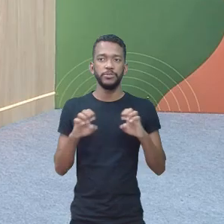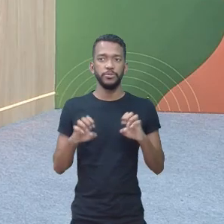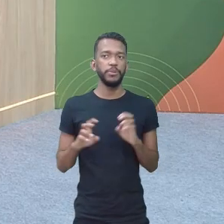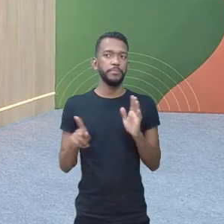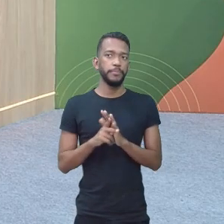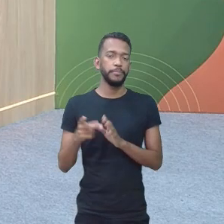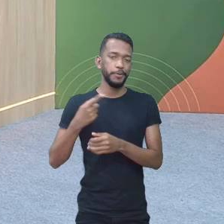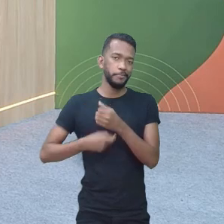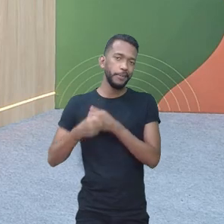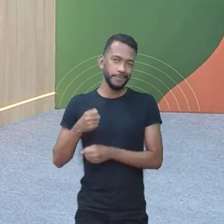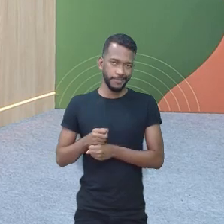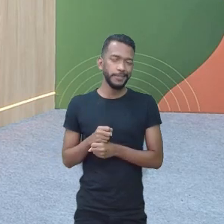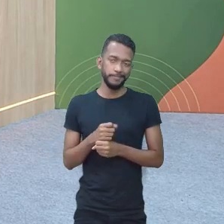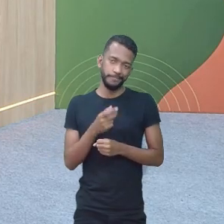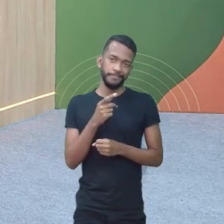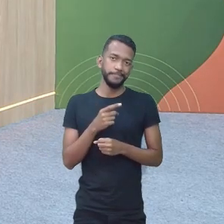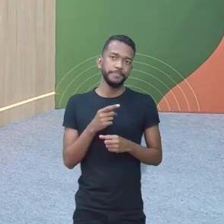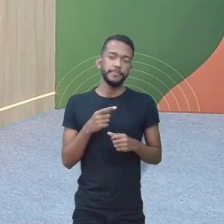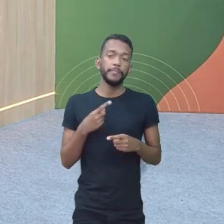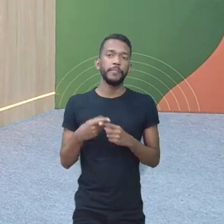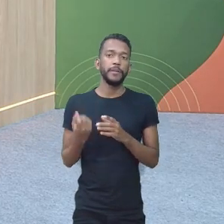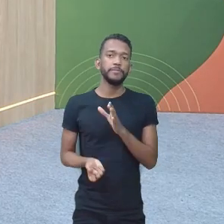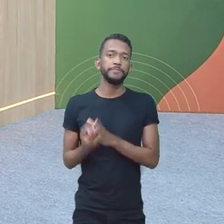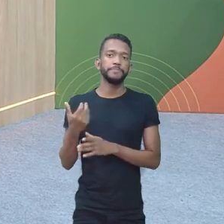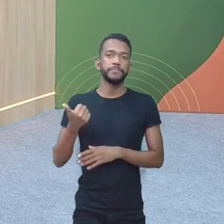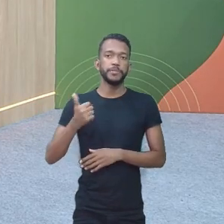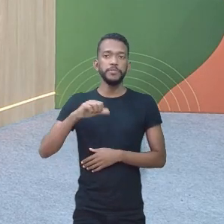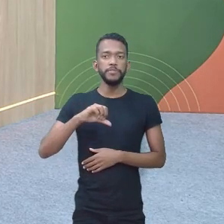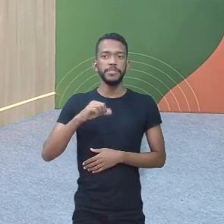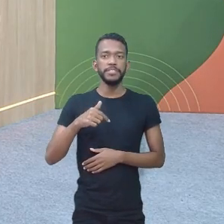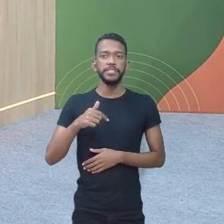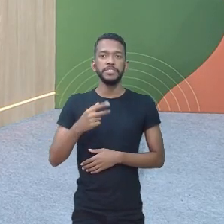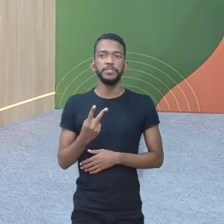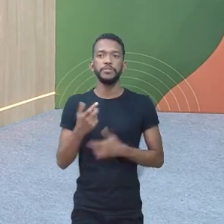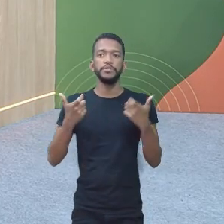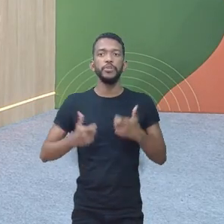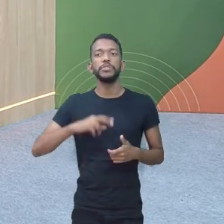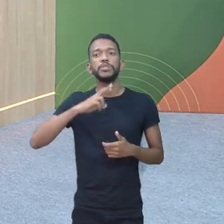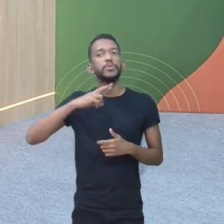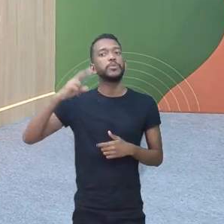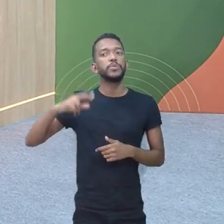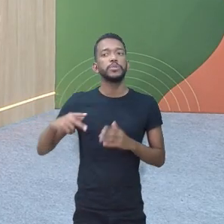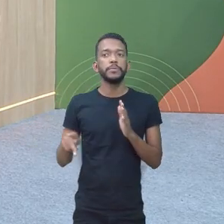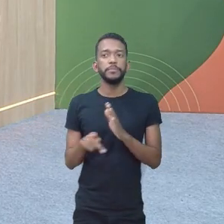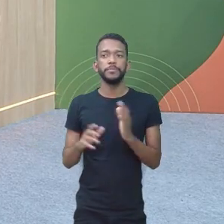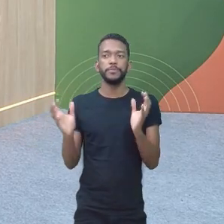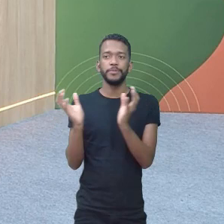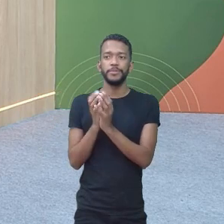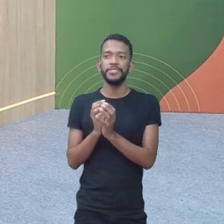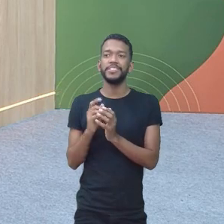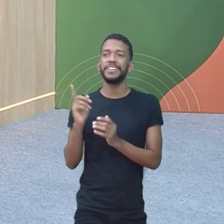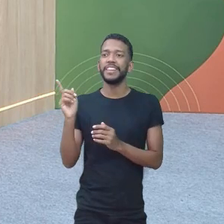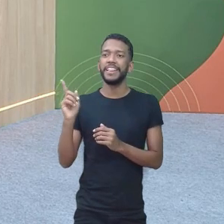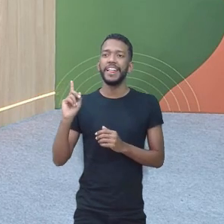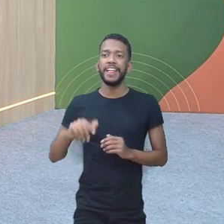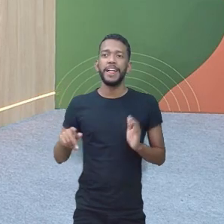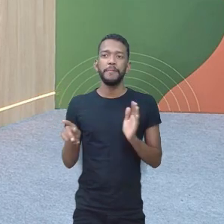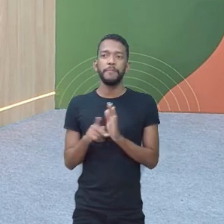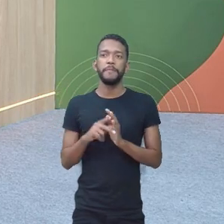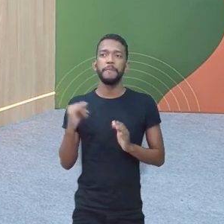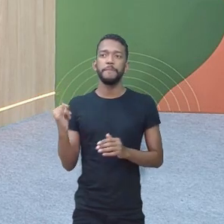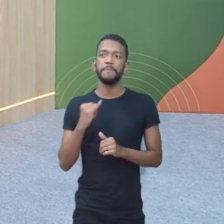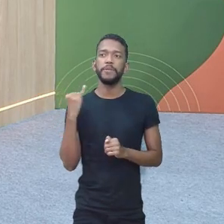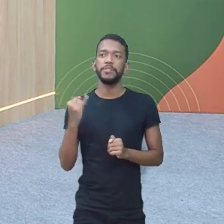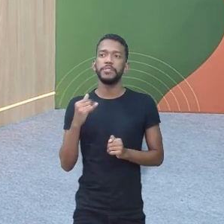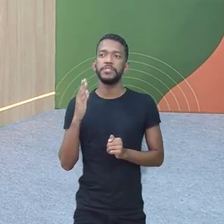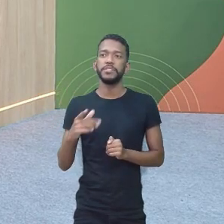2020, mas essa ideia surge em 72, na Rússia, dos mascotes. E esse foi extremamente importante,